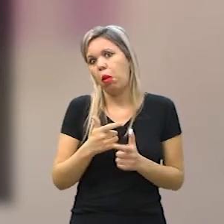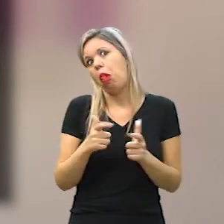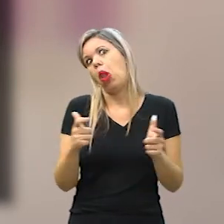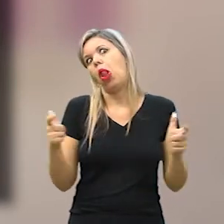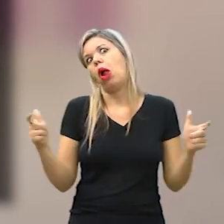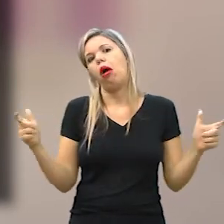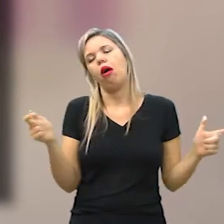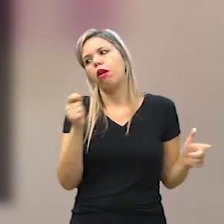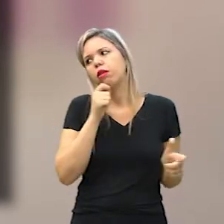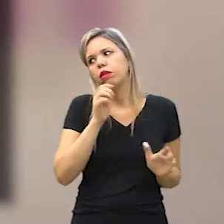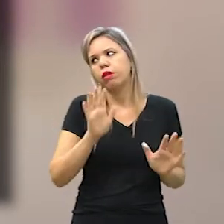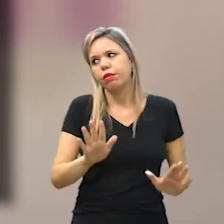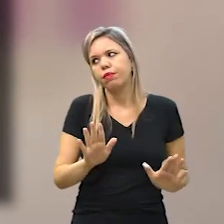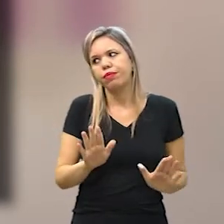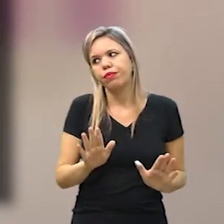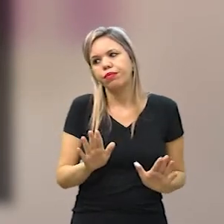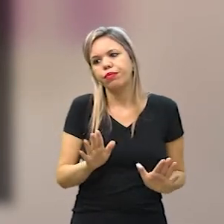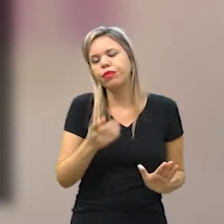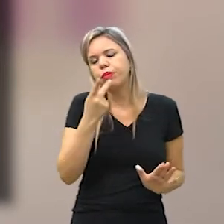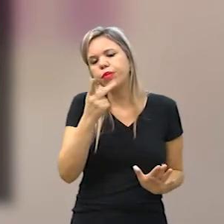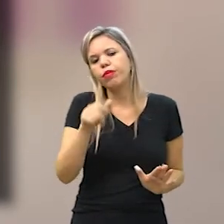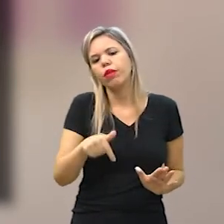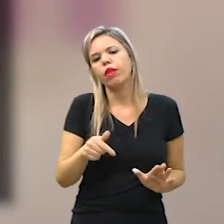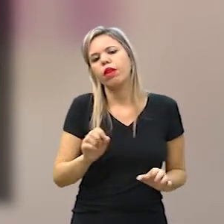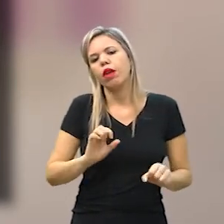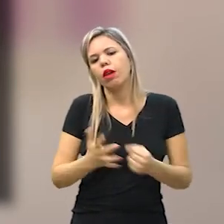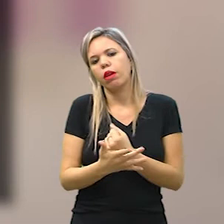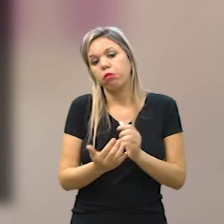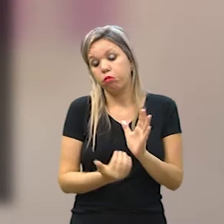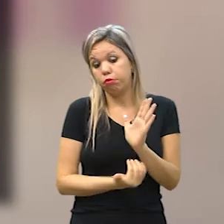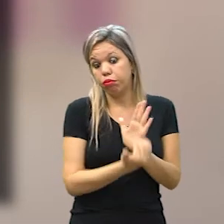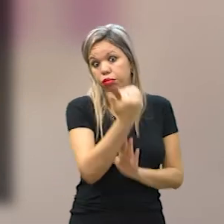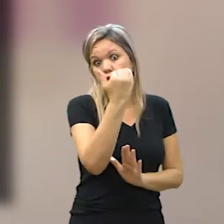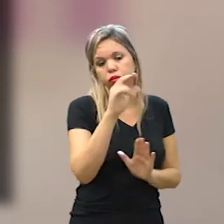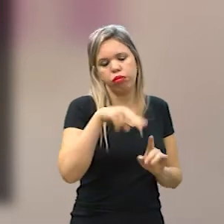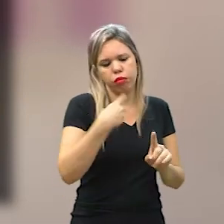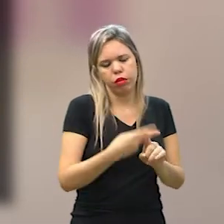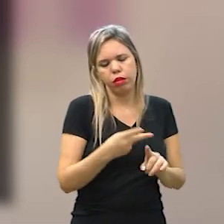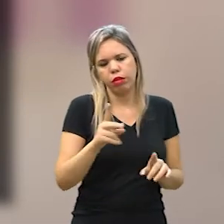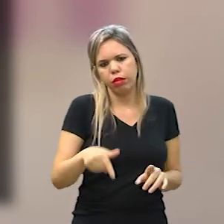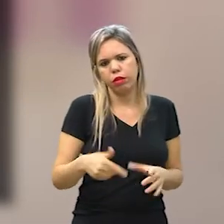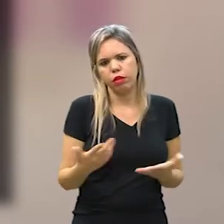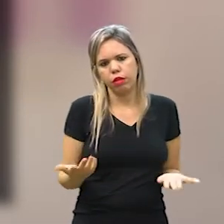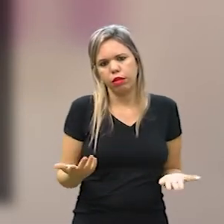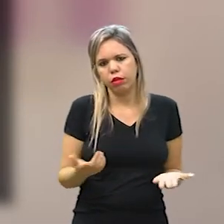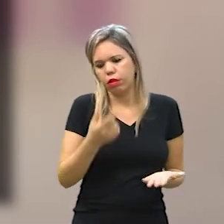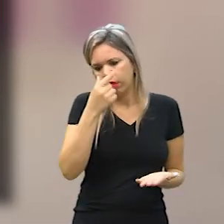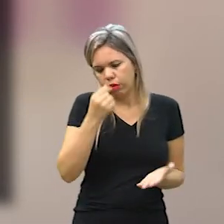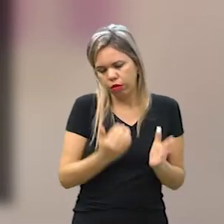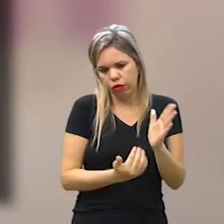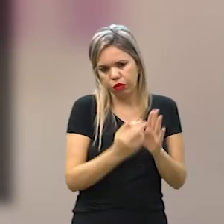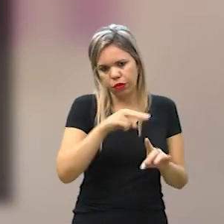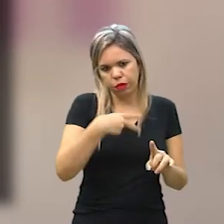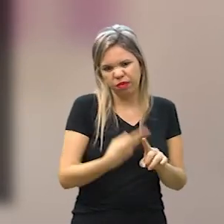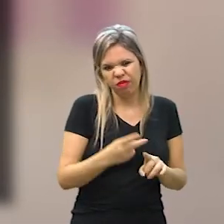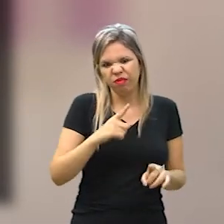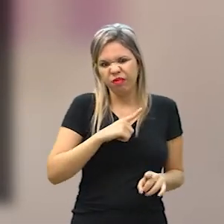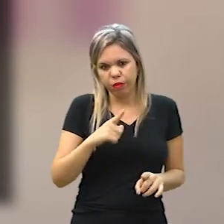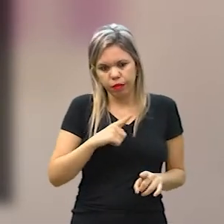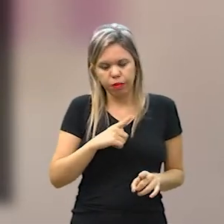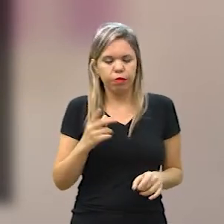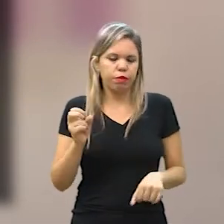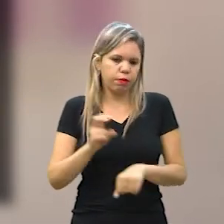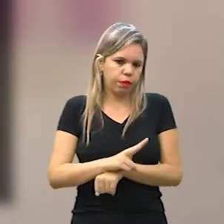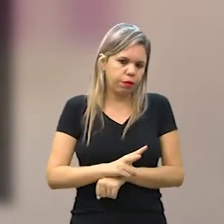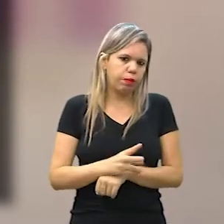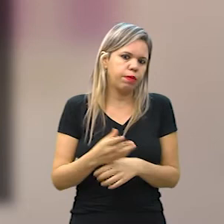assim muito grande, expressivo. Então, você fala, não, a COVID tem um número muito maior, a influenza, mas a meningite ela tem